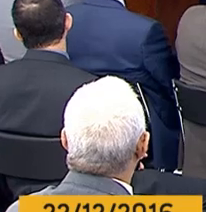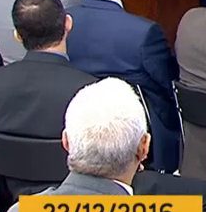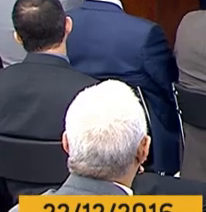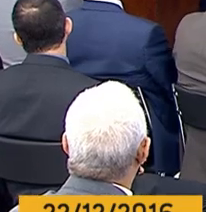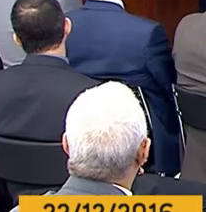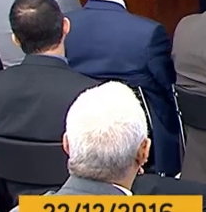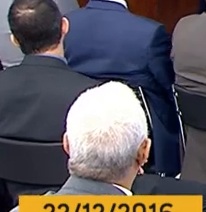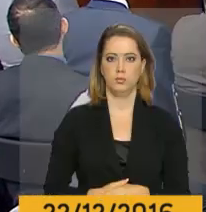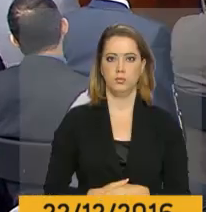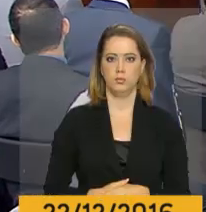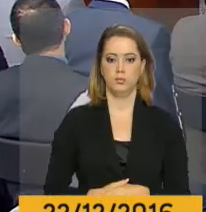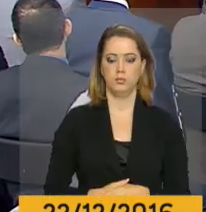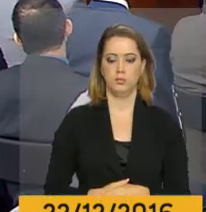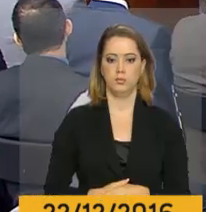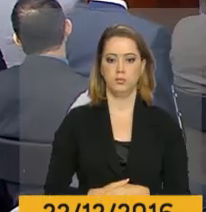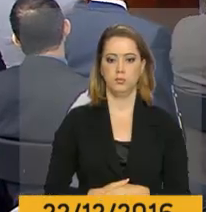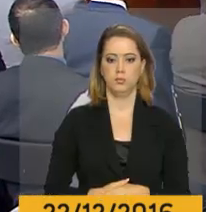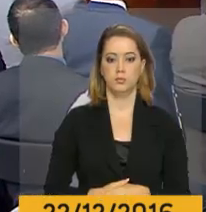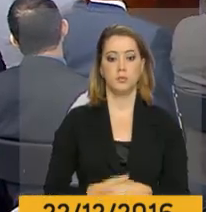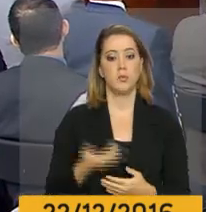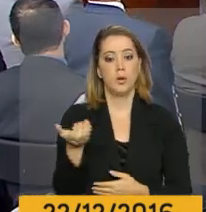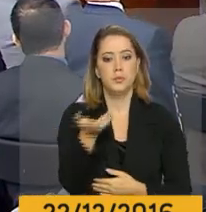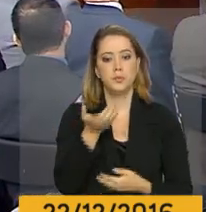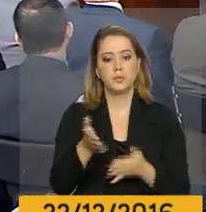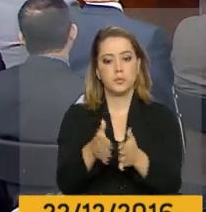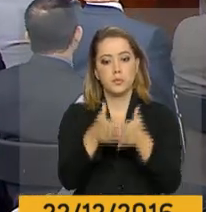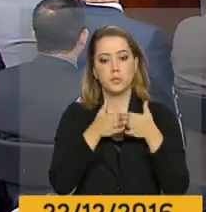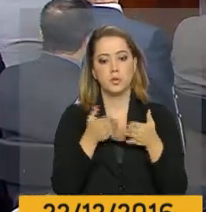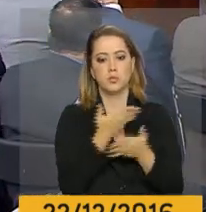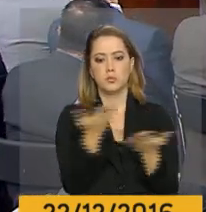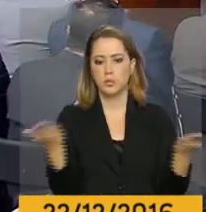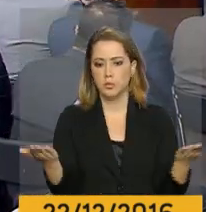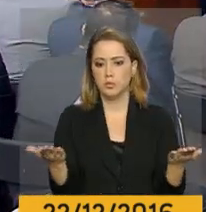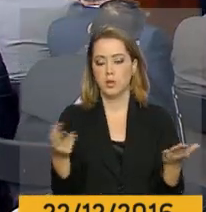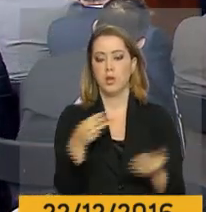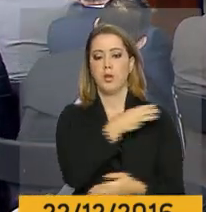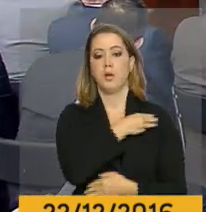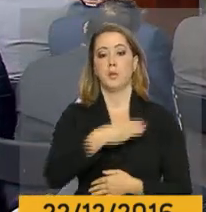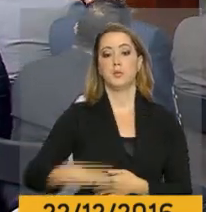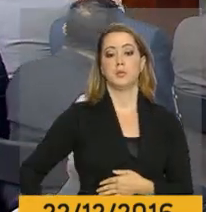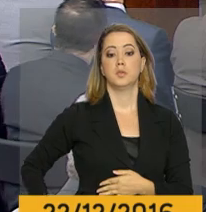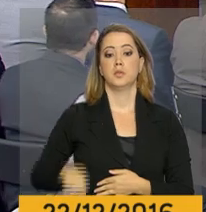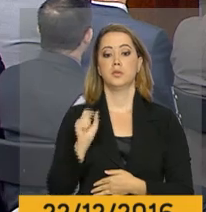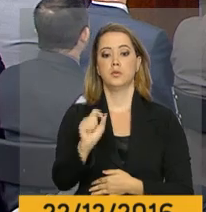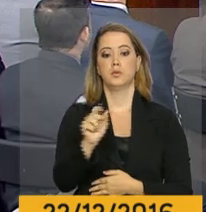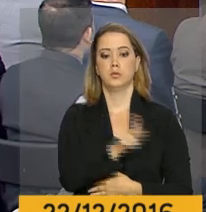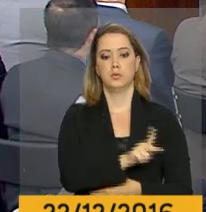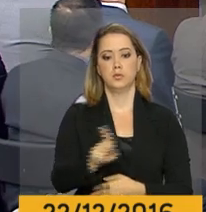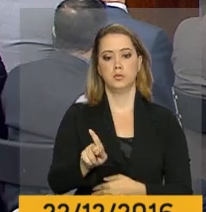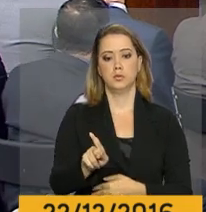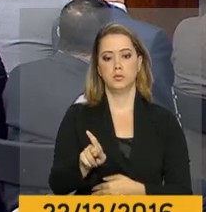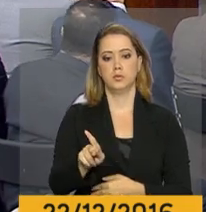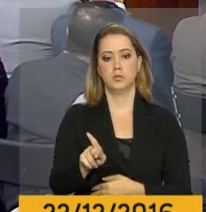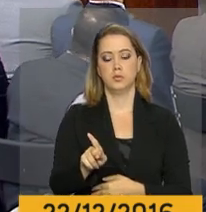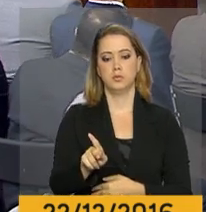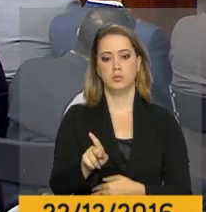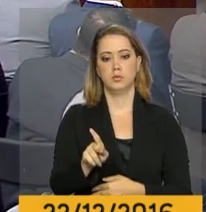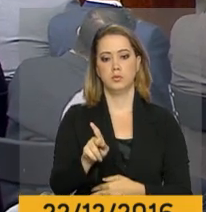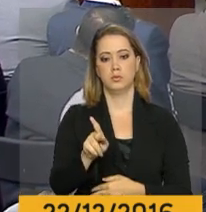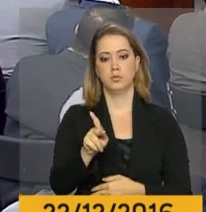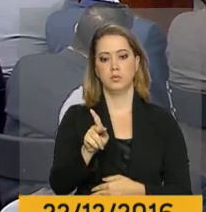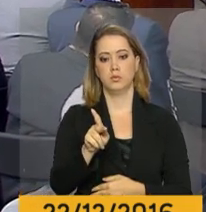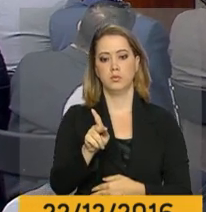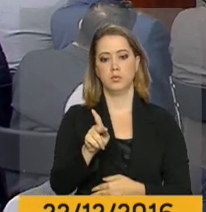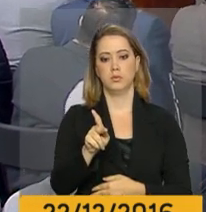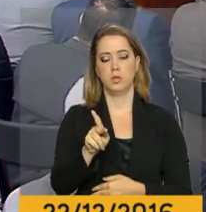Olha, eu quero pedir licença a todos, aos ministros, ao presidente do Tribunal do Trabalho, do